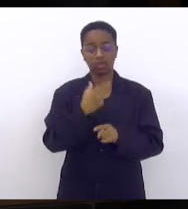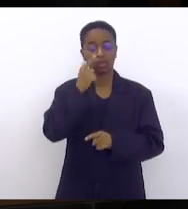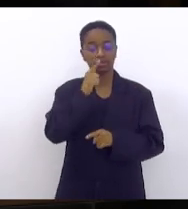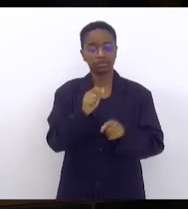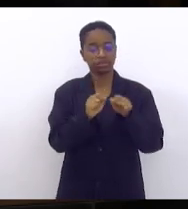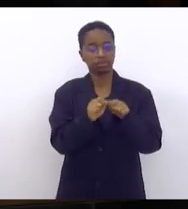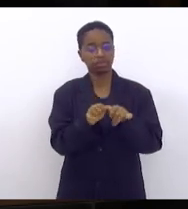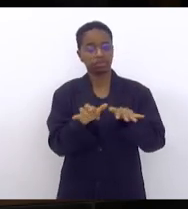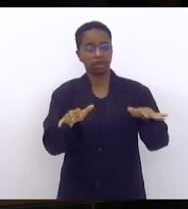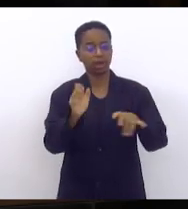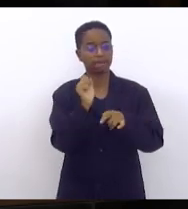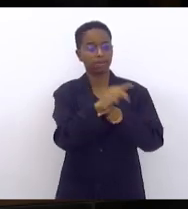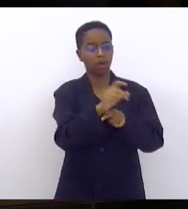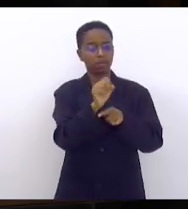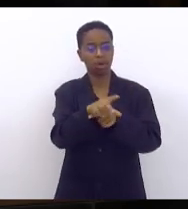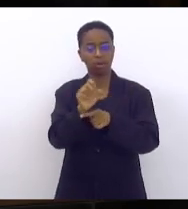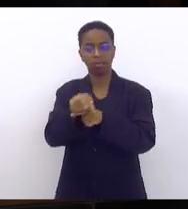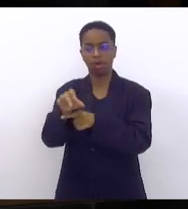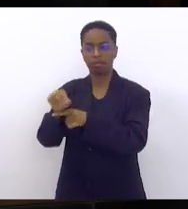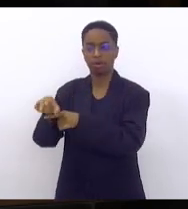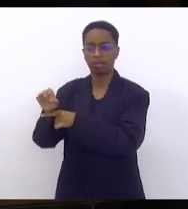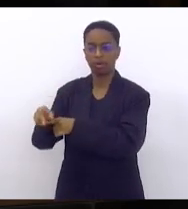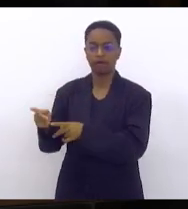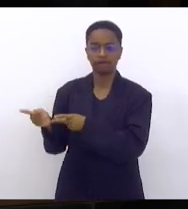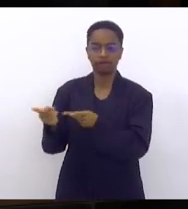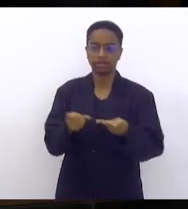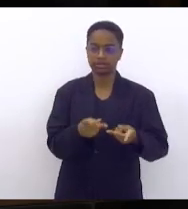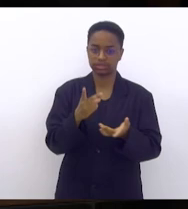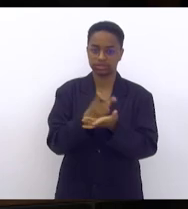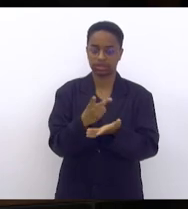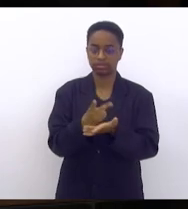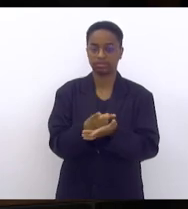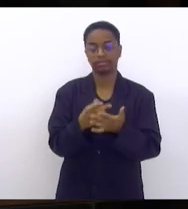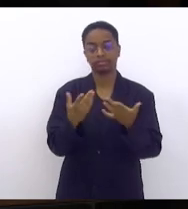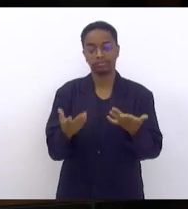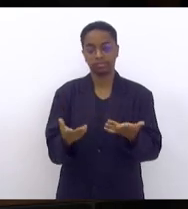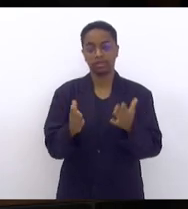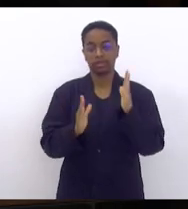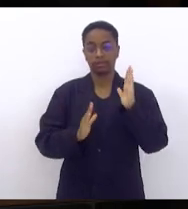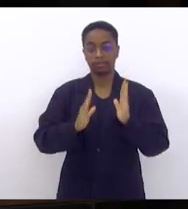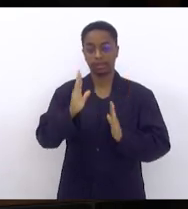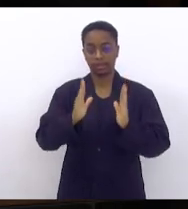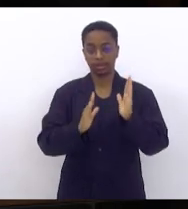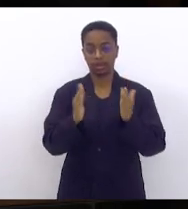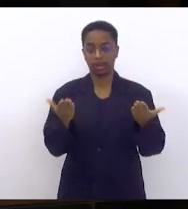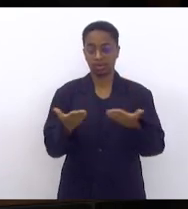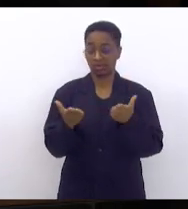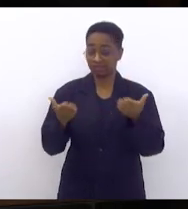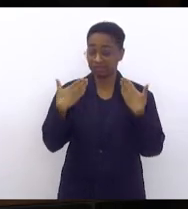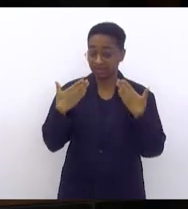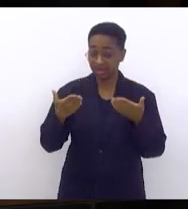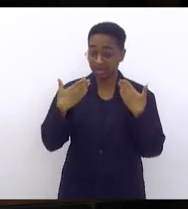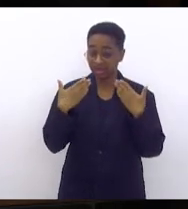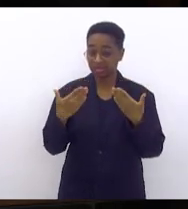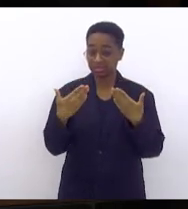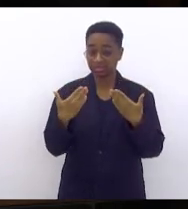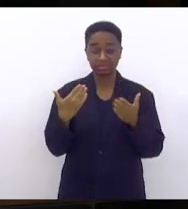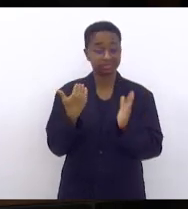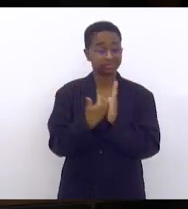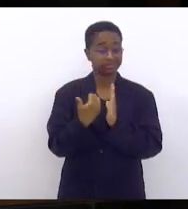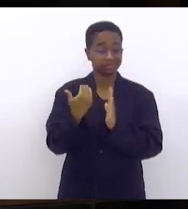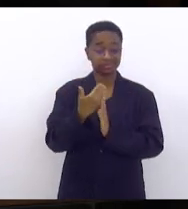de Janeiro, nós não deixamos a peteca cair. E, quando chega essa época de verão, nós somos muito,